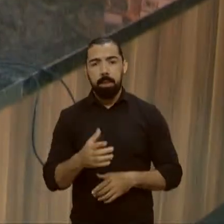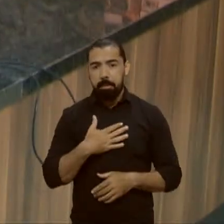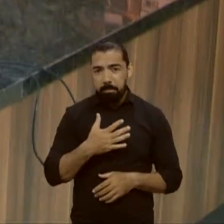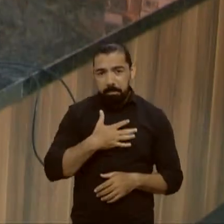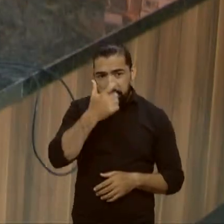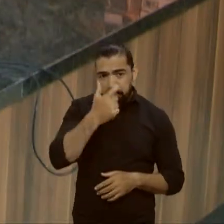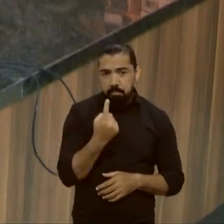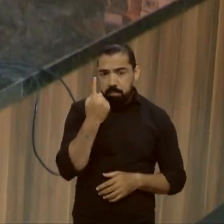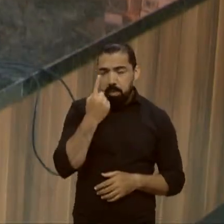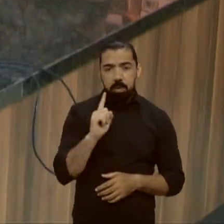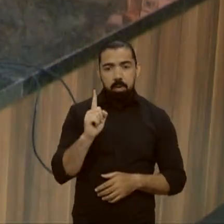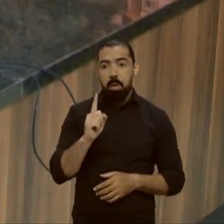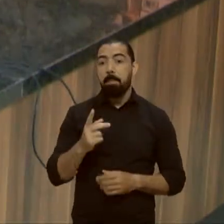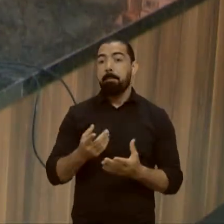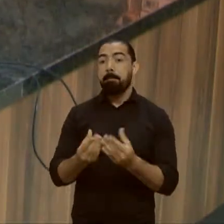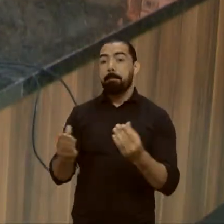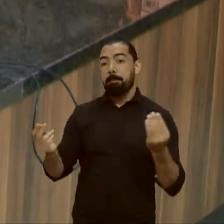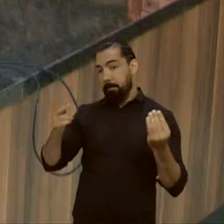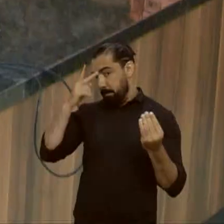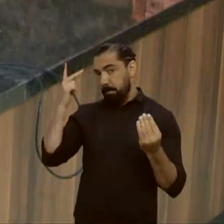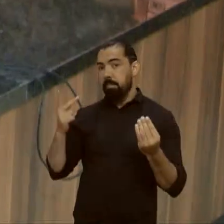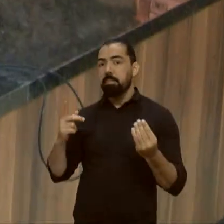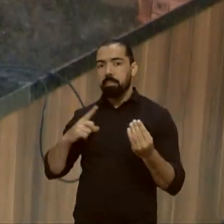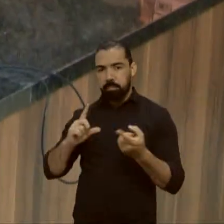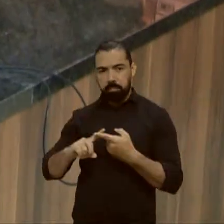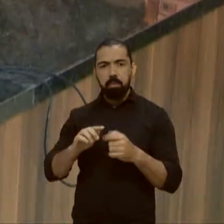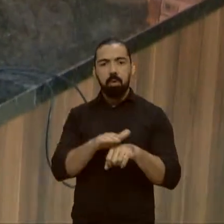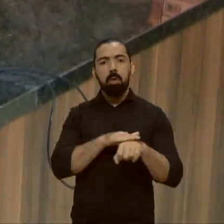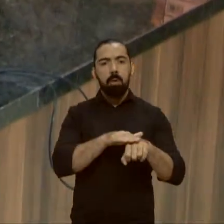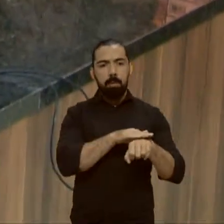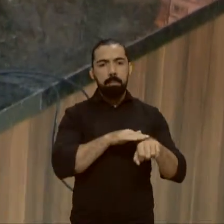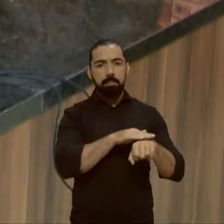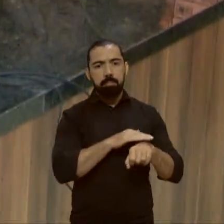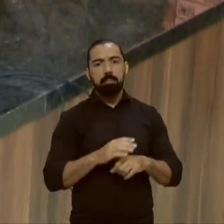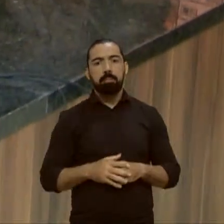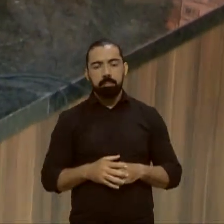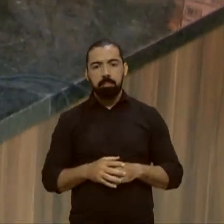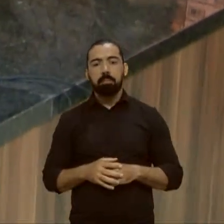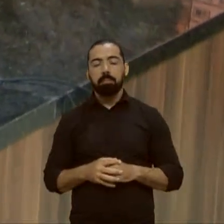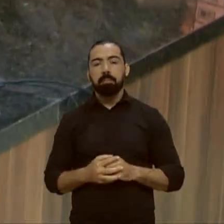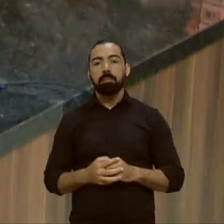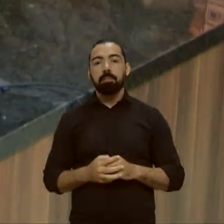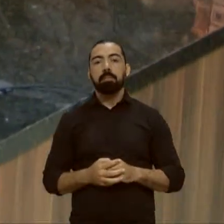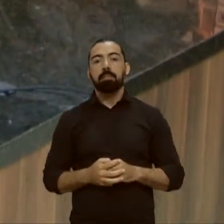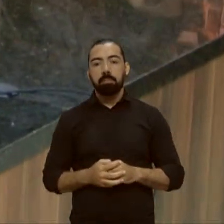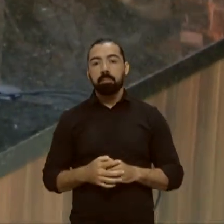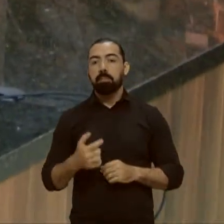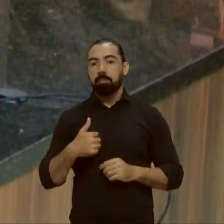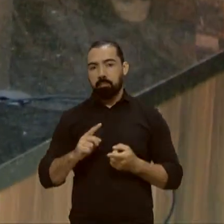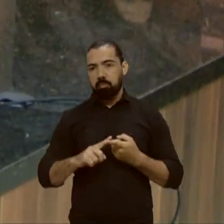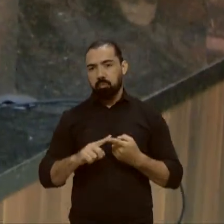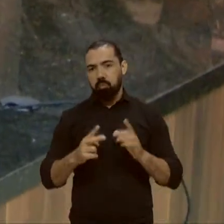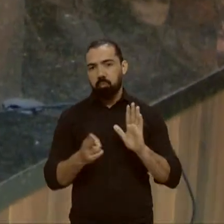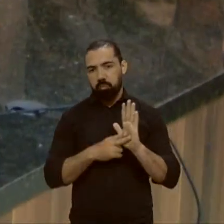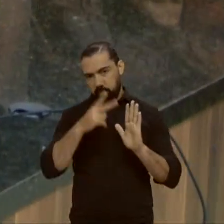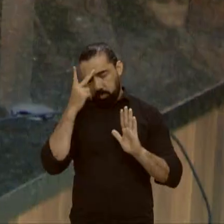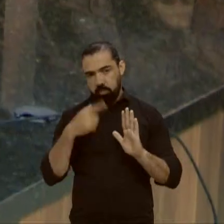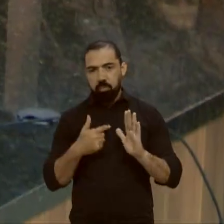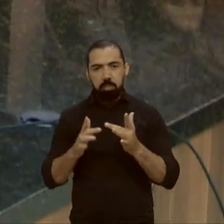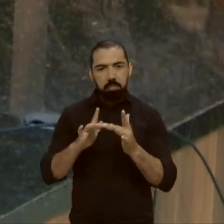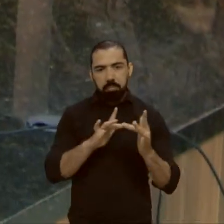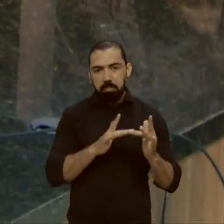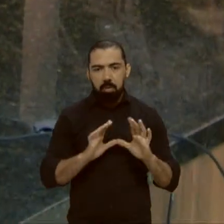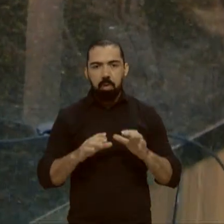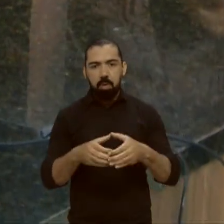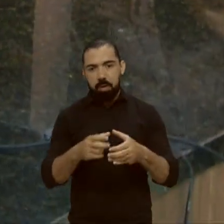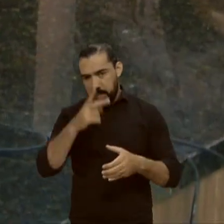essa dúvida, mas inúmeras pessoas que a gente conversa na comunidade, já que eu sou agente de relações comunitárias, é uma pergunta que